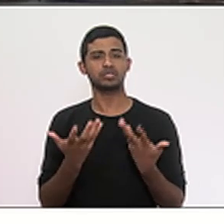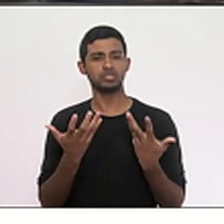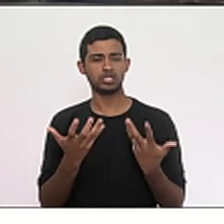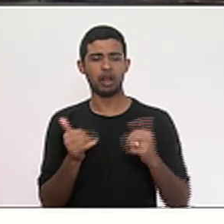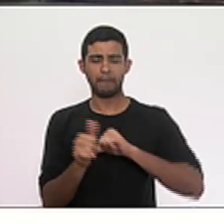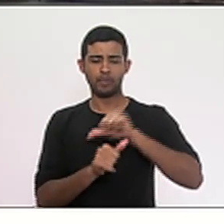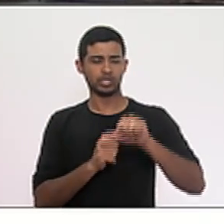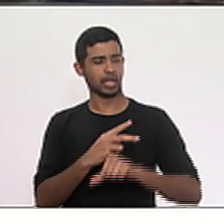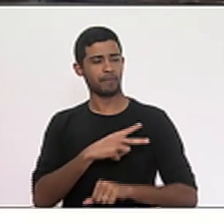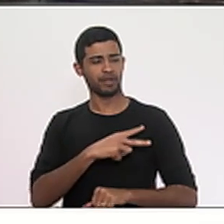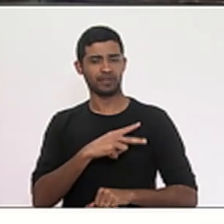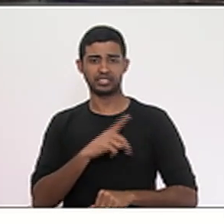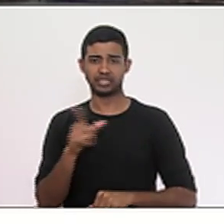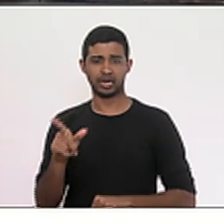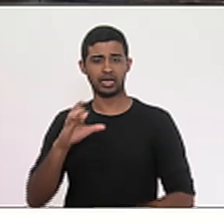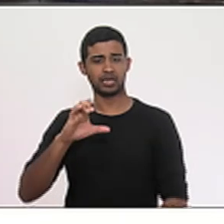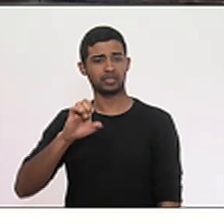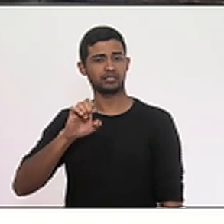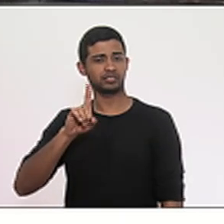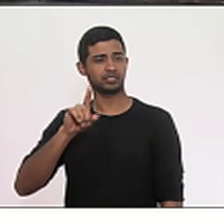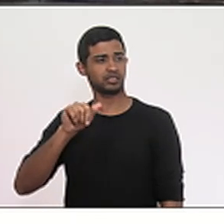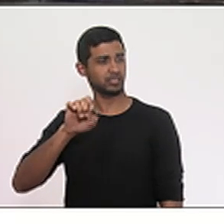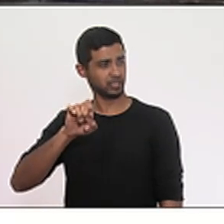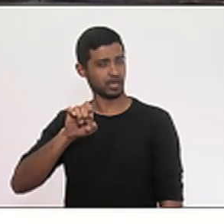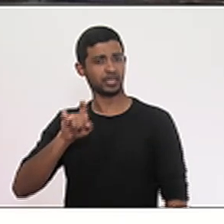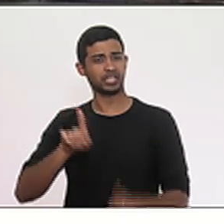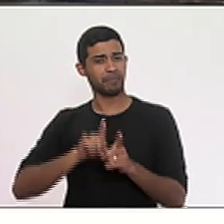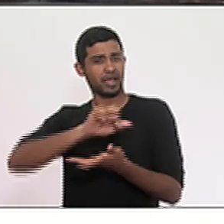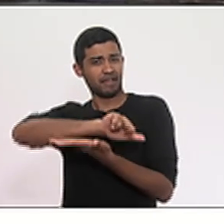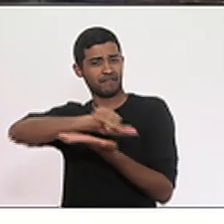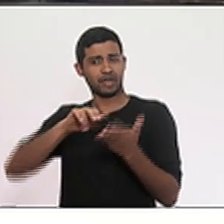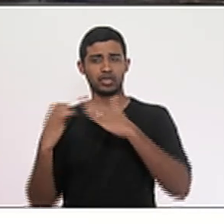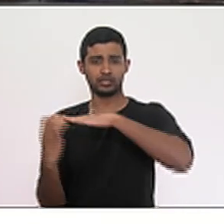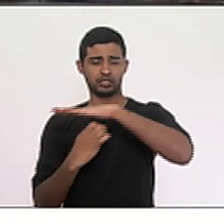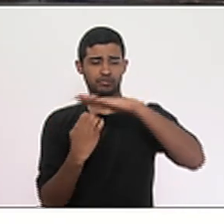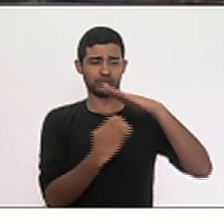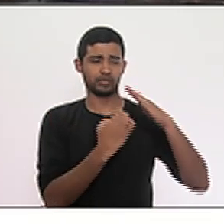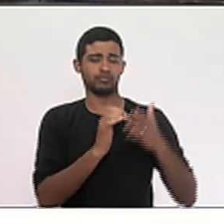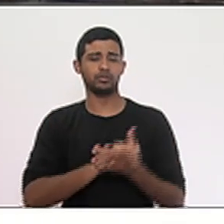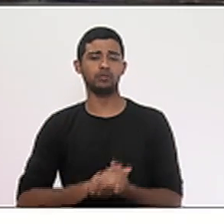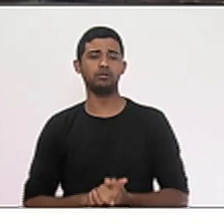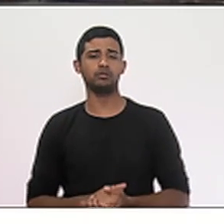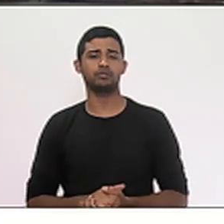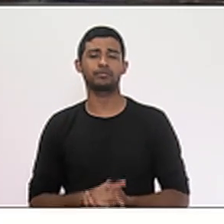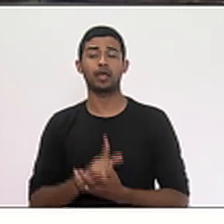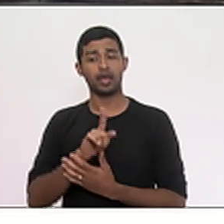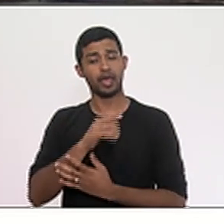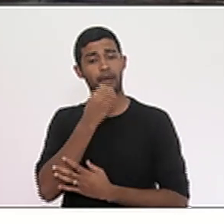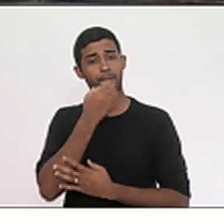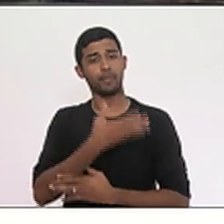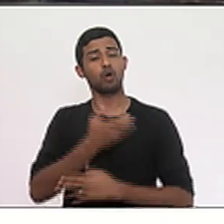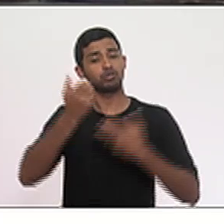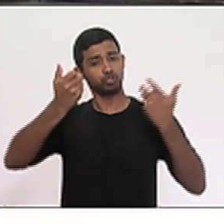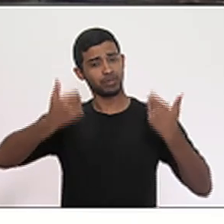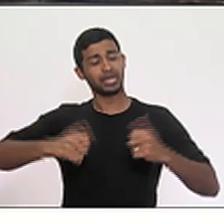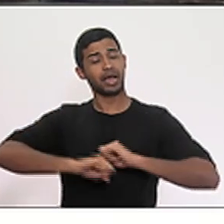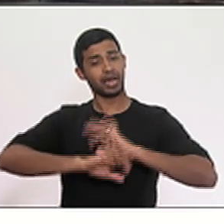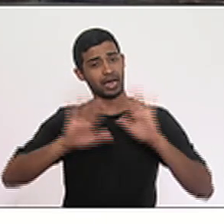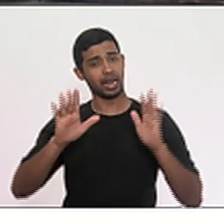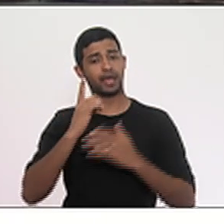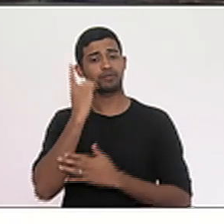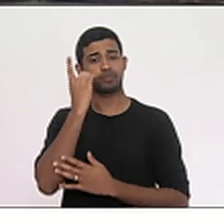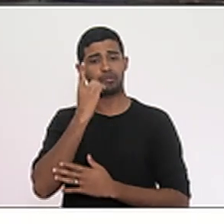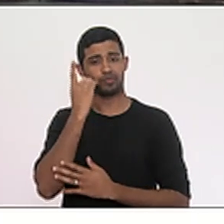privatizar a SEDAI e privatizar outras empresas. Então, é bom a gente deixar claro, deputado,